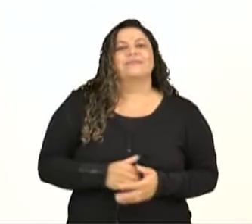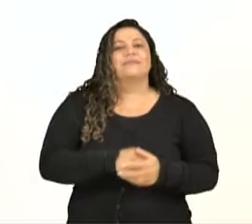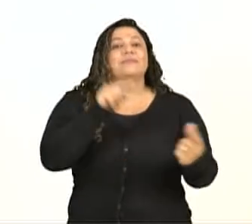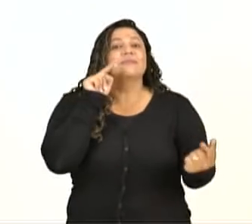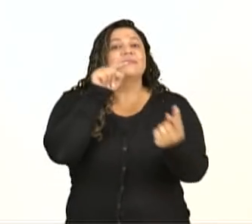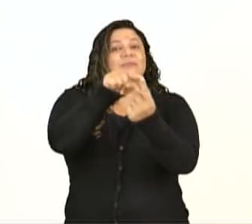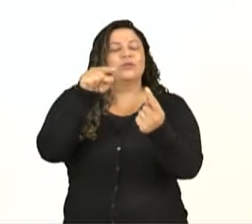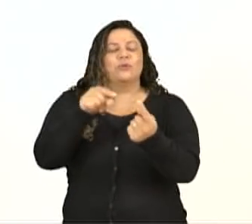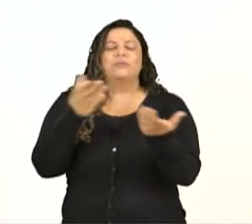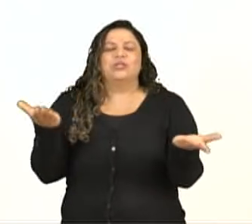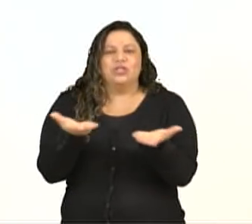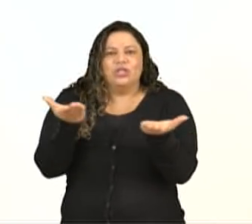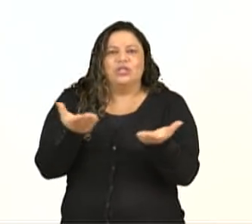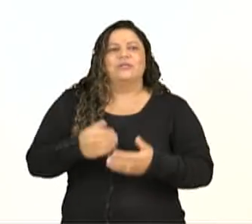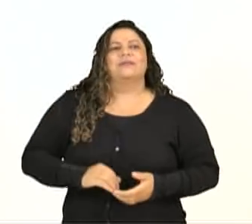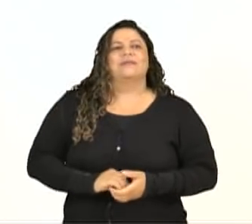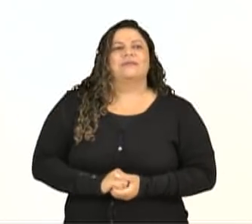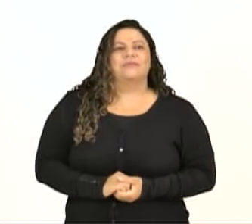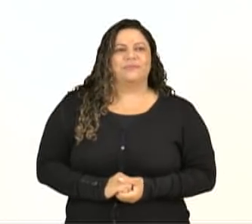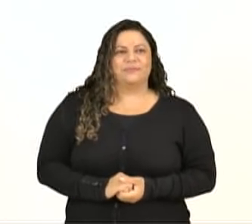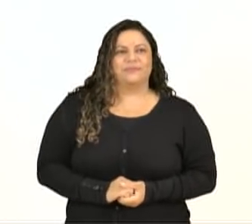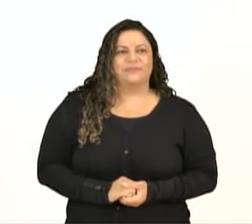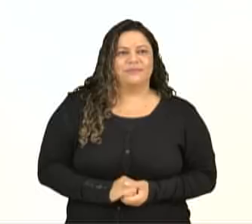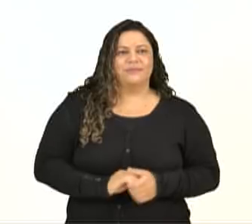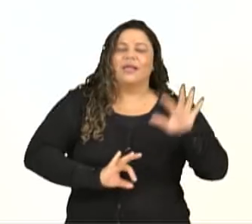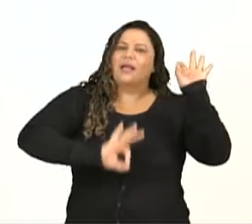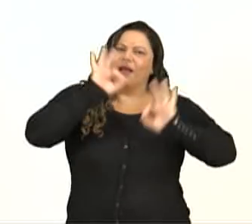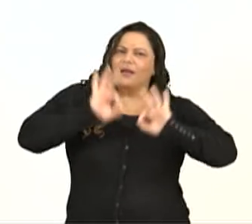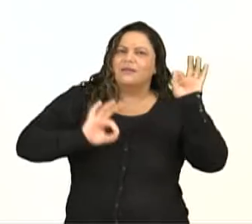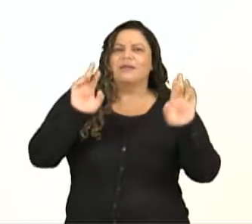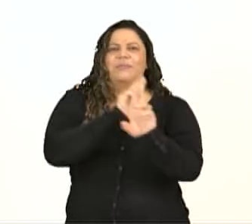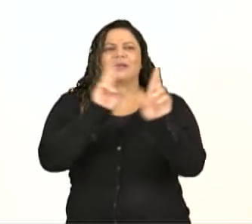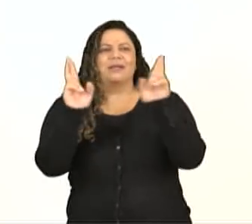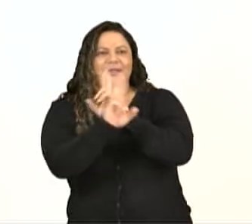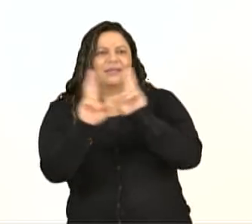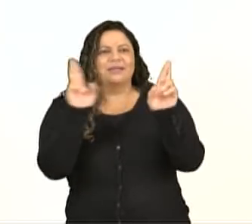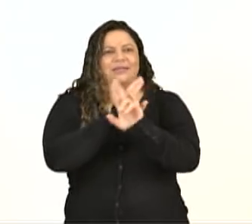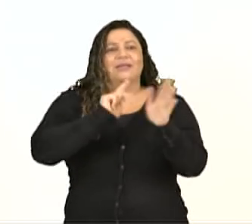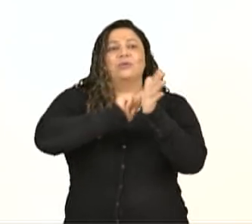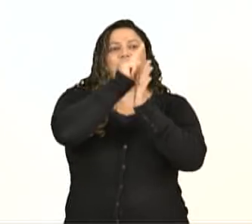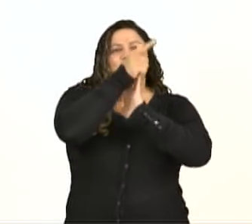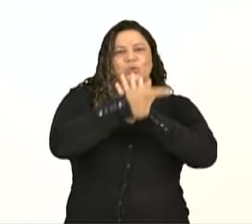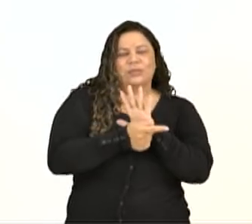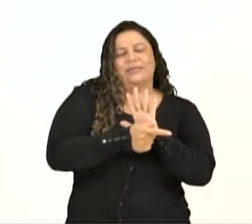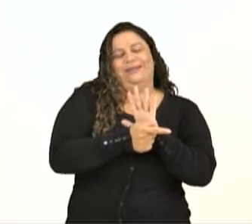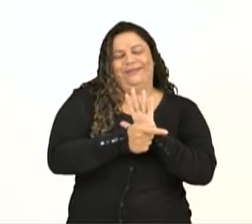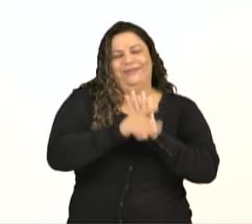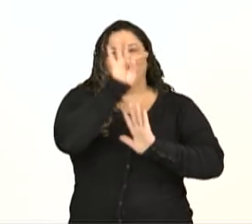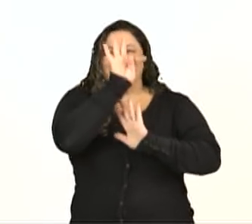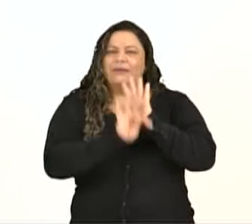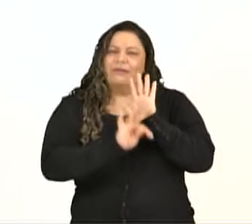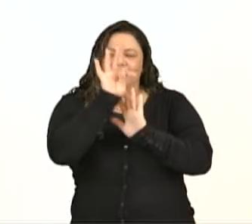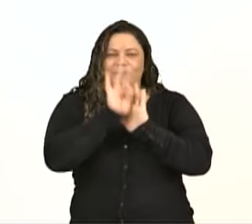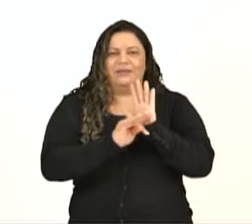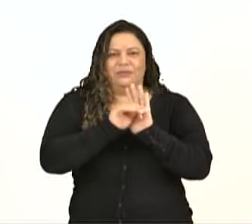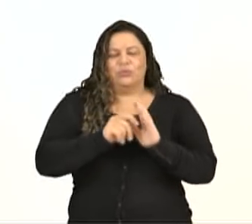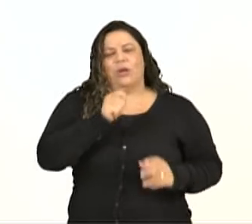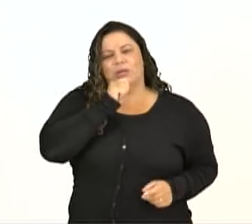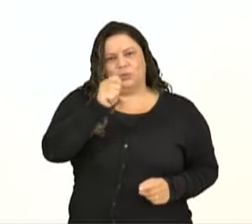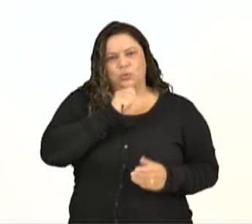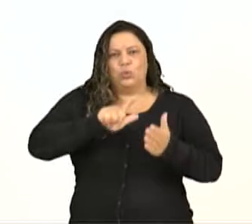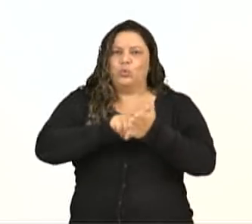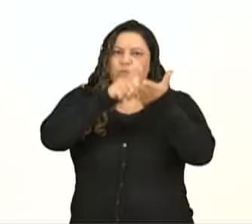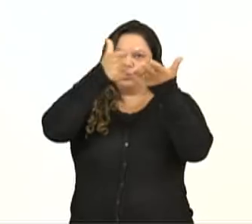Objetivos da nossa aula de hoje: estabelecer relação entre os gêneros textuais jornalísticos, comparar